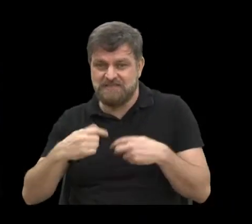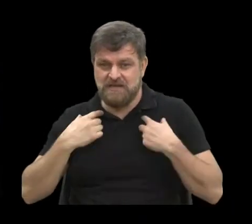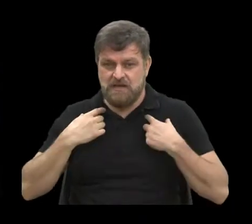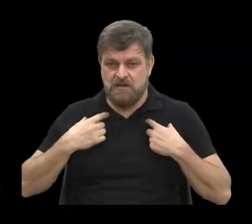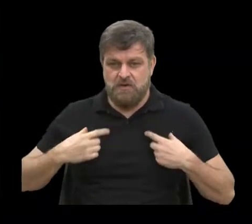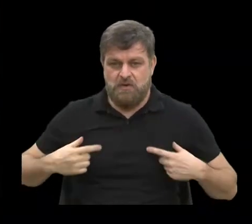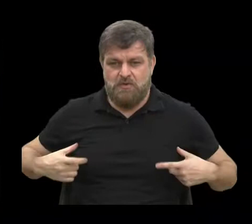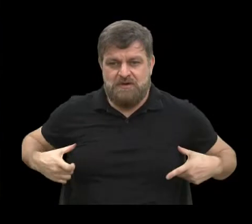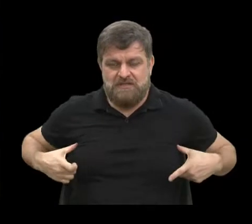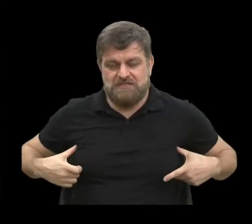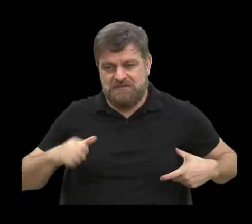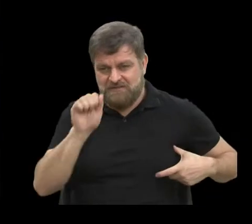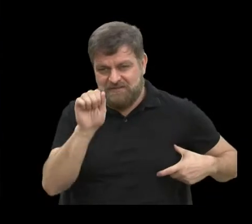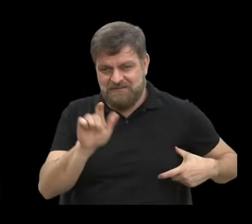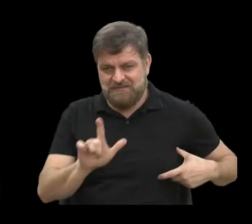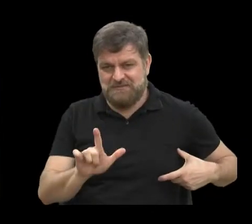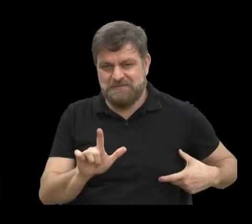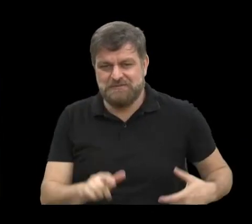lã azul.